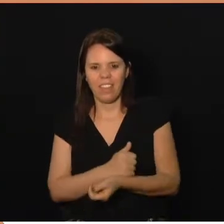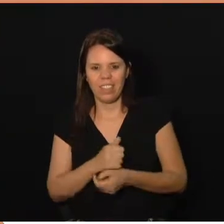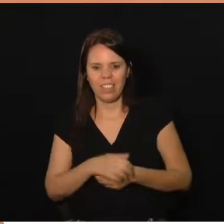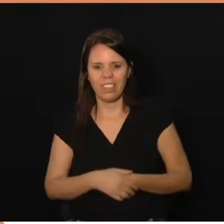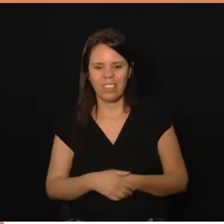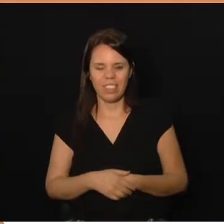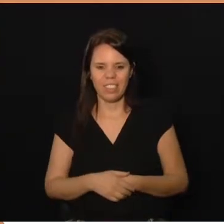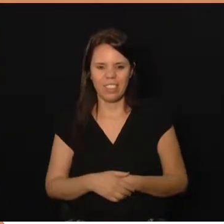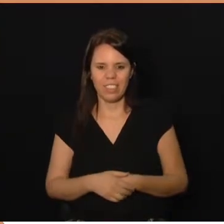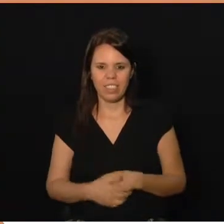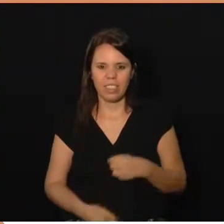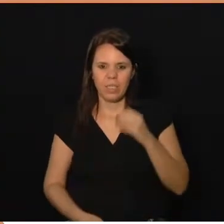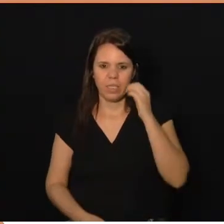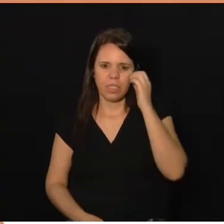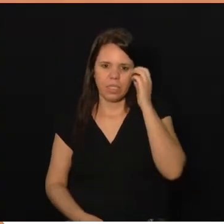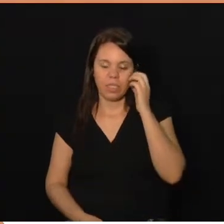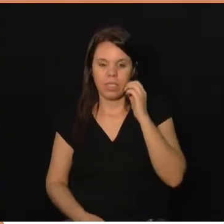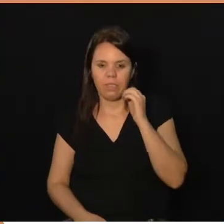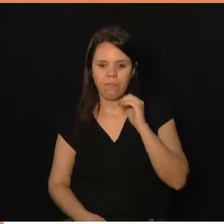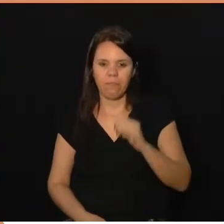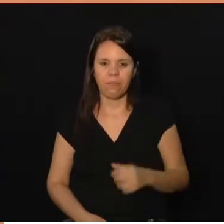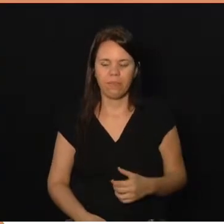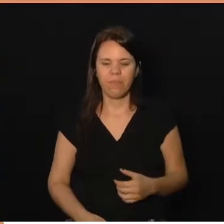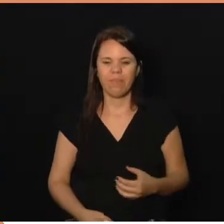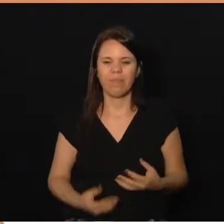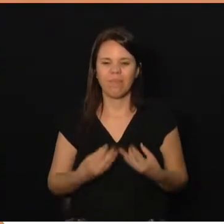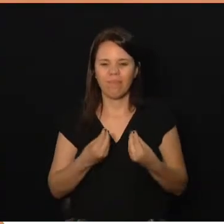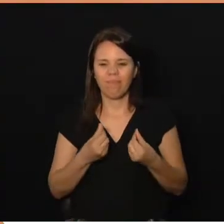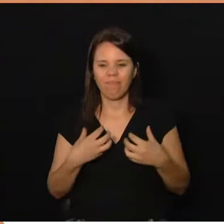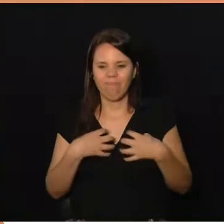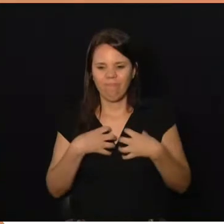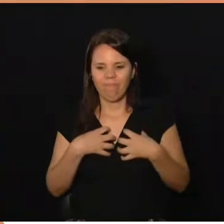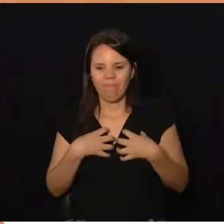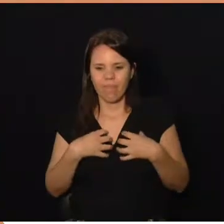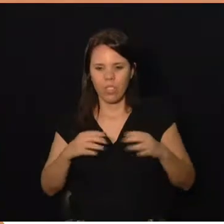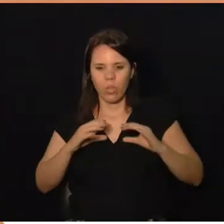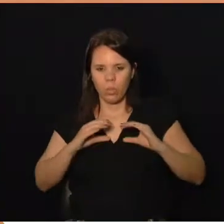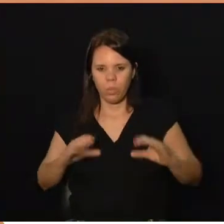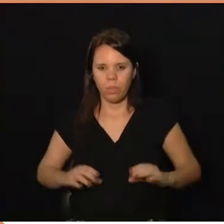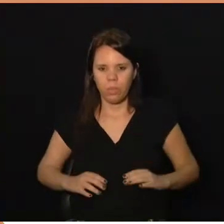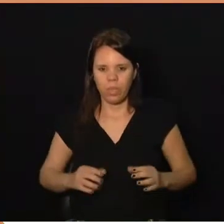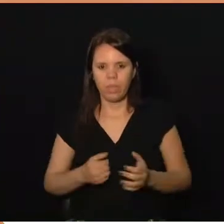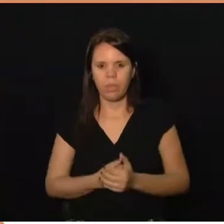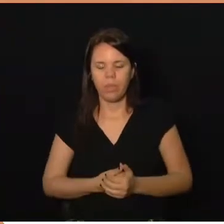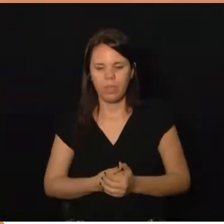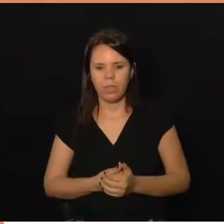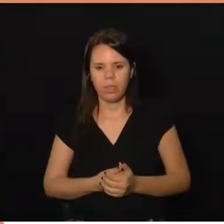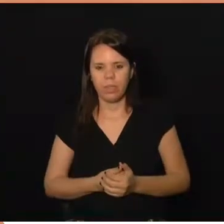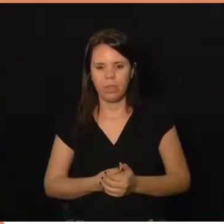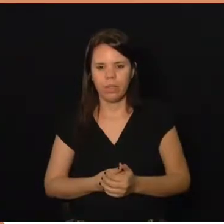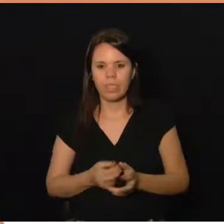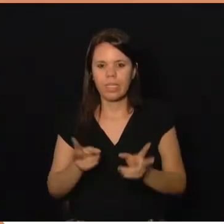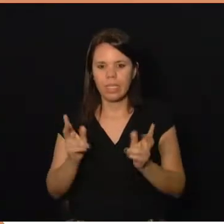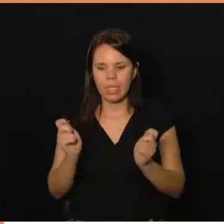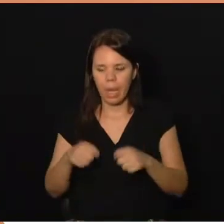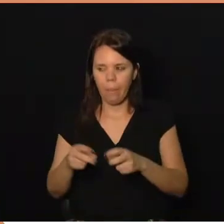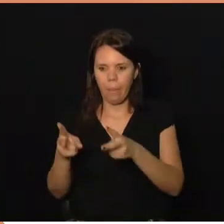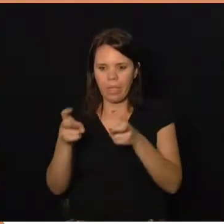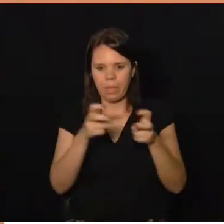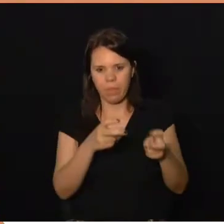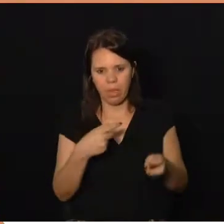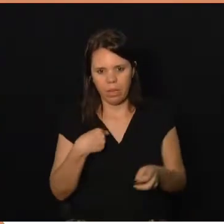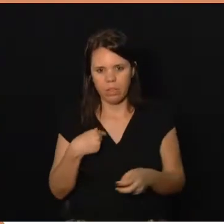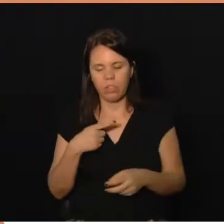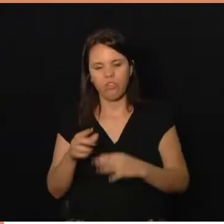contemporâneas. Sensações, humor e comportamento. Para você identificar. Eu, pelo